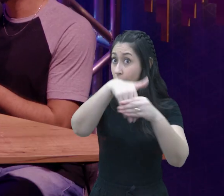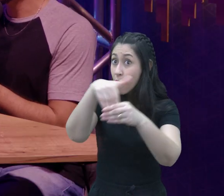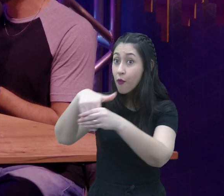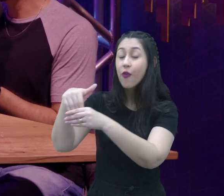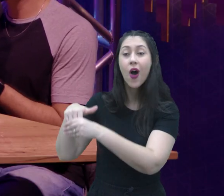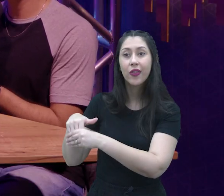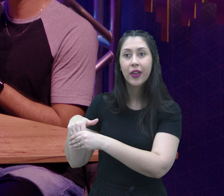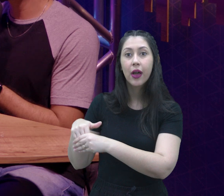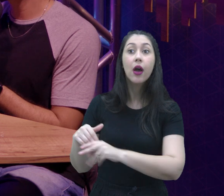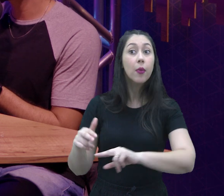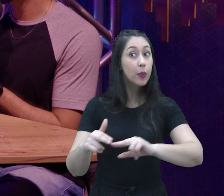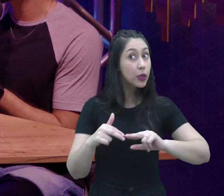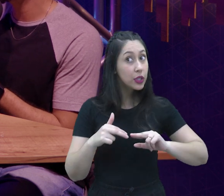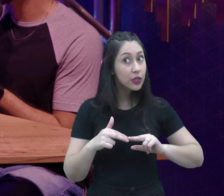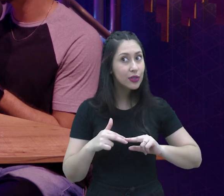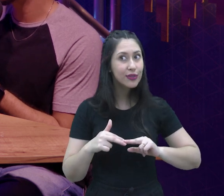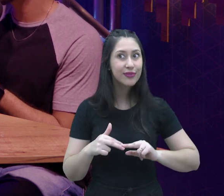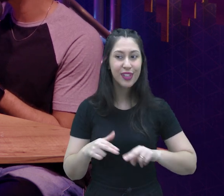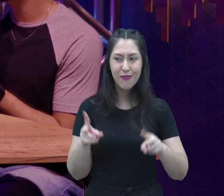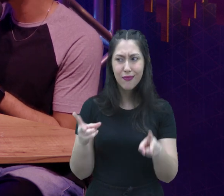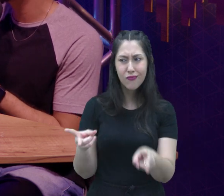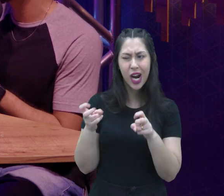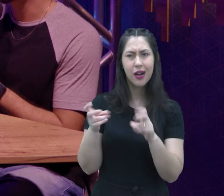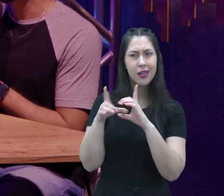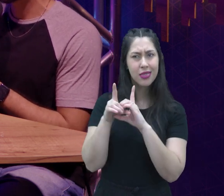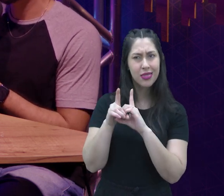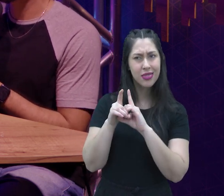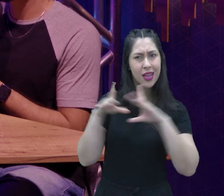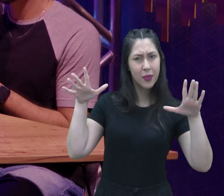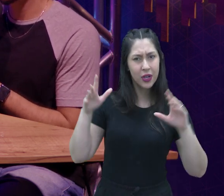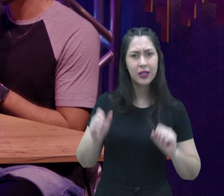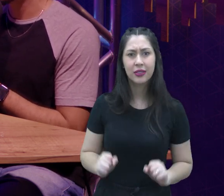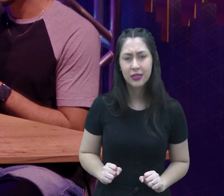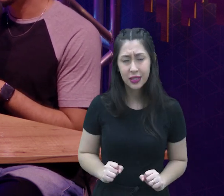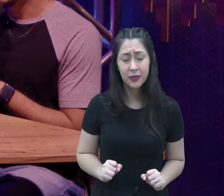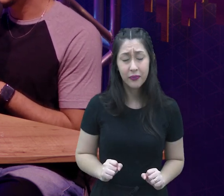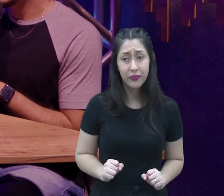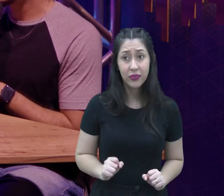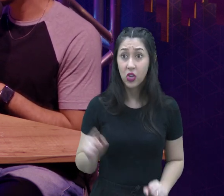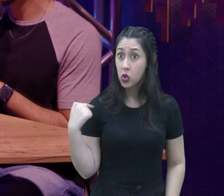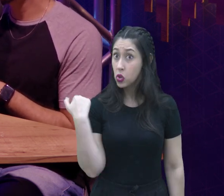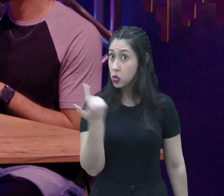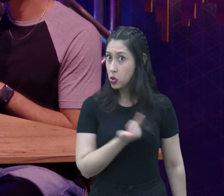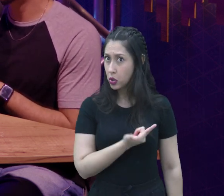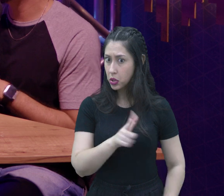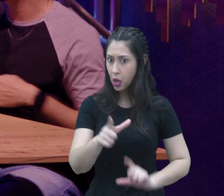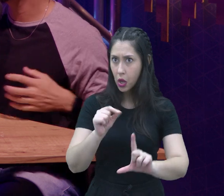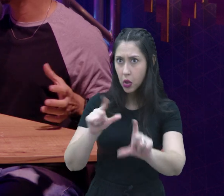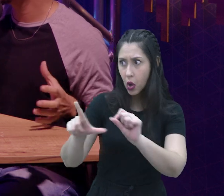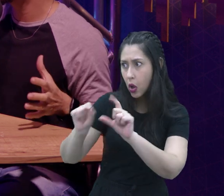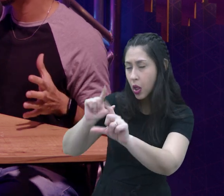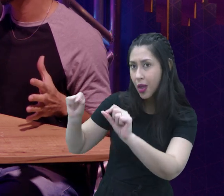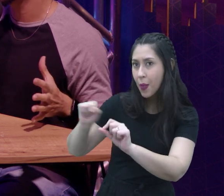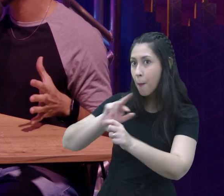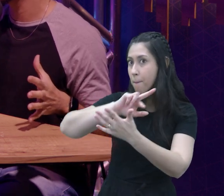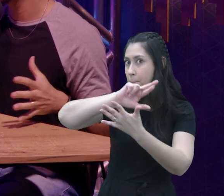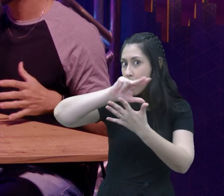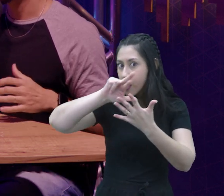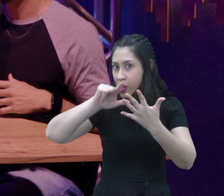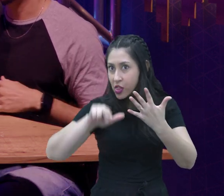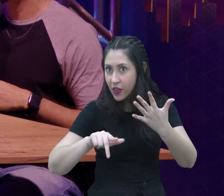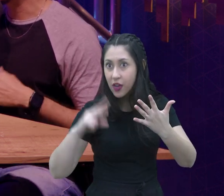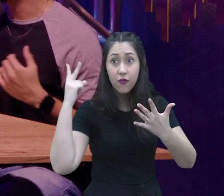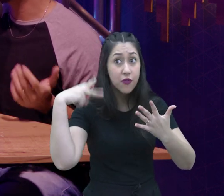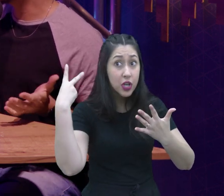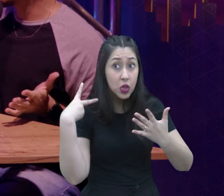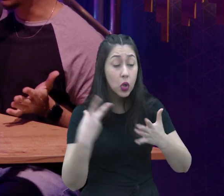né? Aí é muito que a democracia é exercida, né? Porque a gente elege vários vereadores